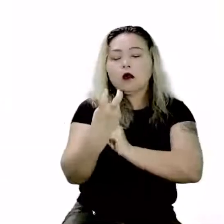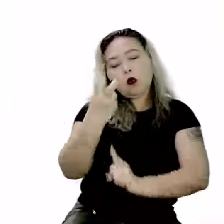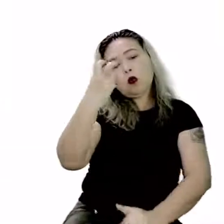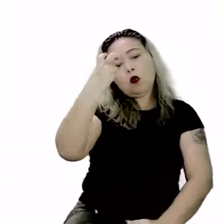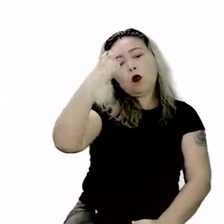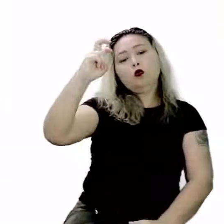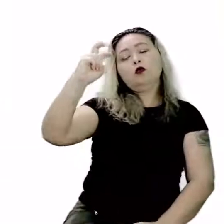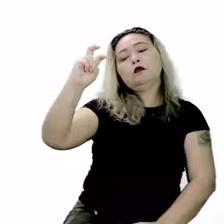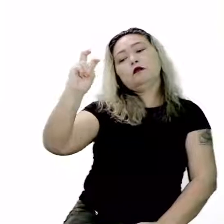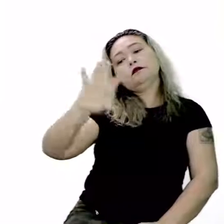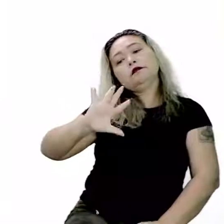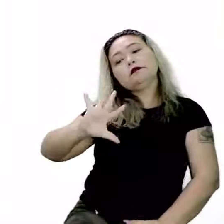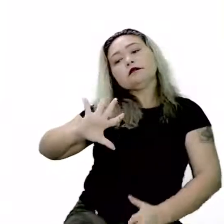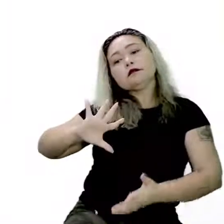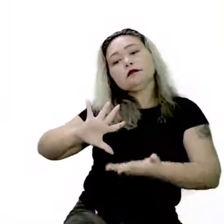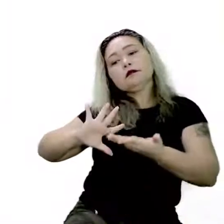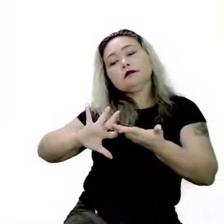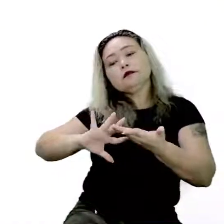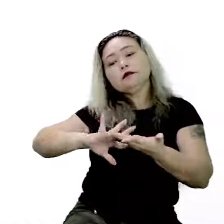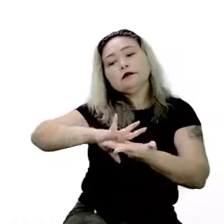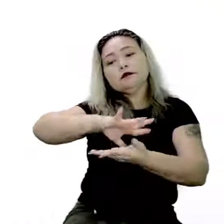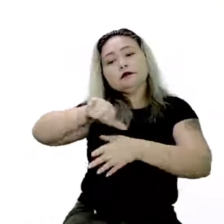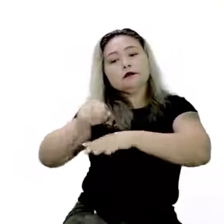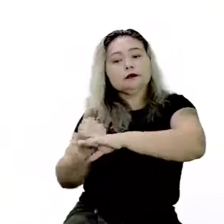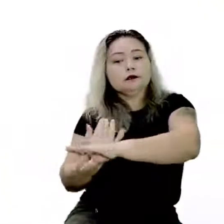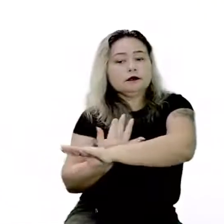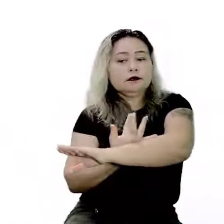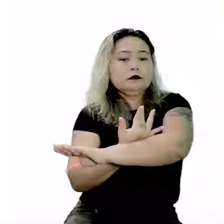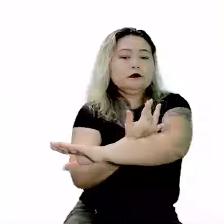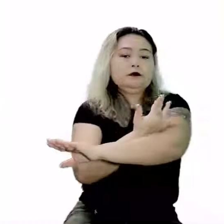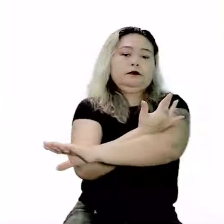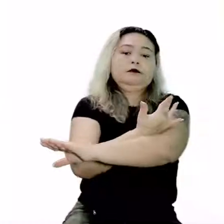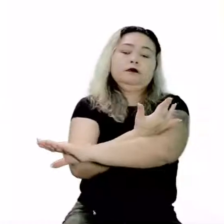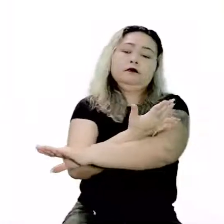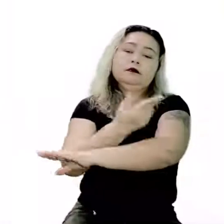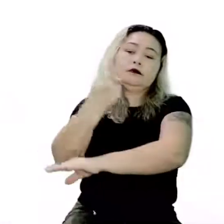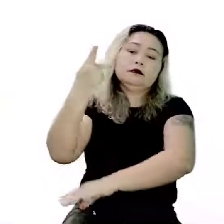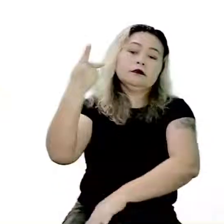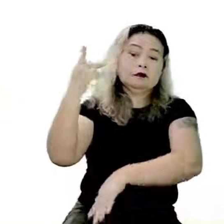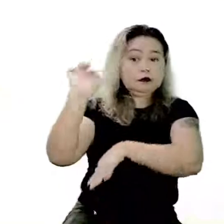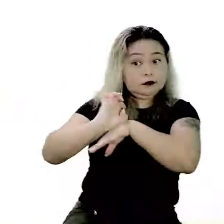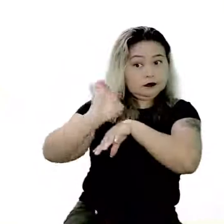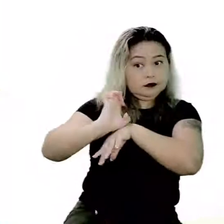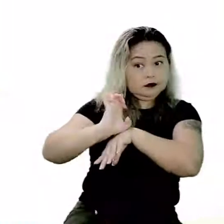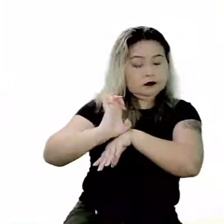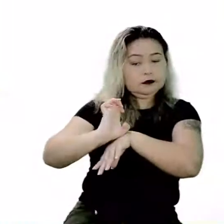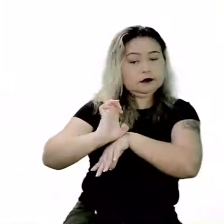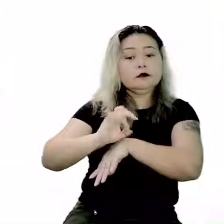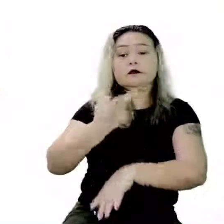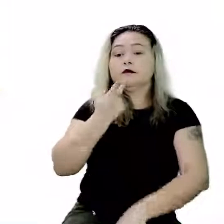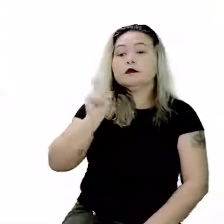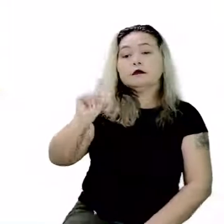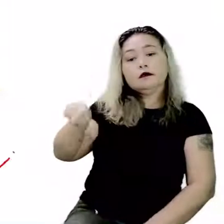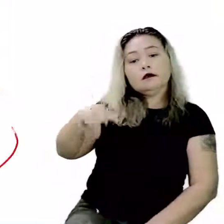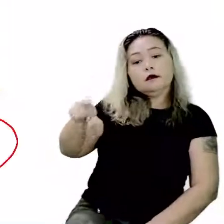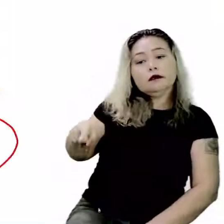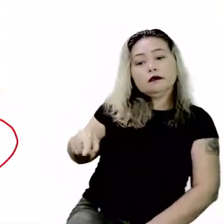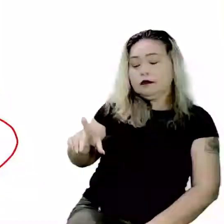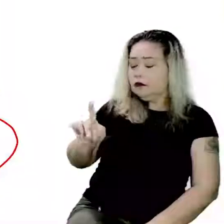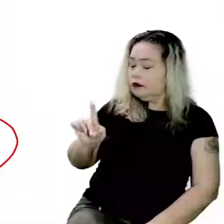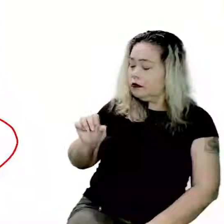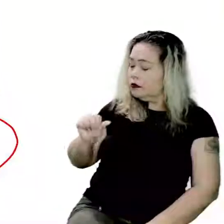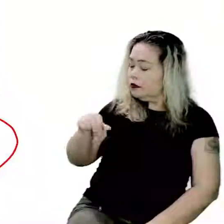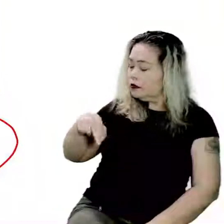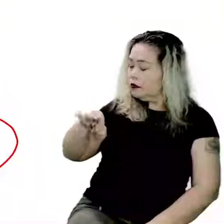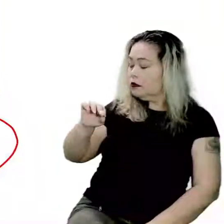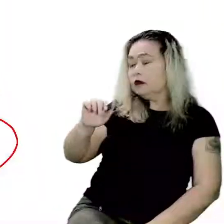social, cultural e ambiental naquele estado. Quem falou isso?